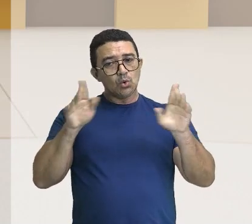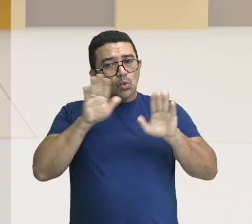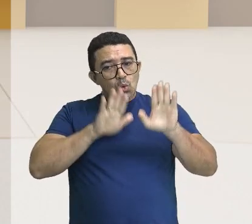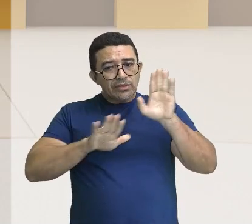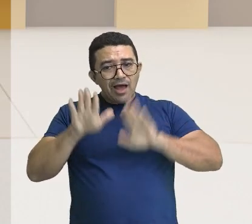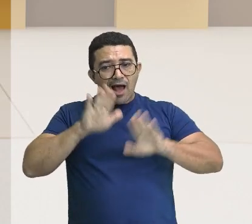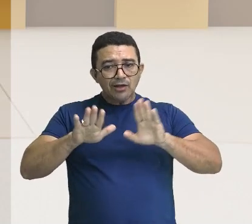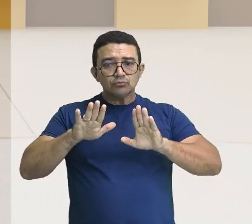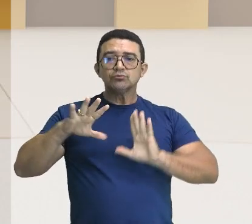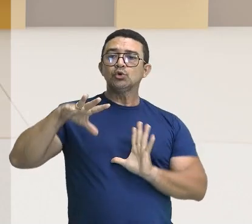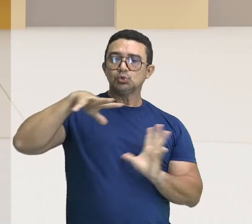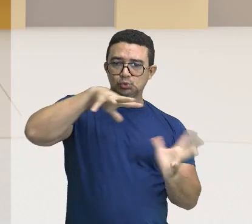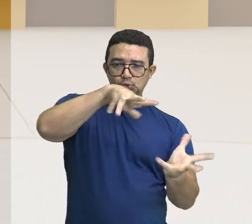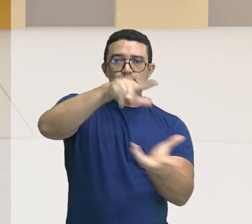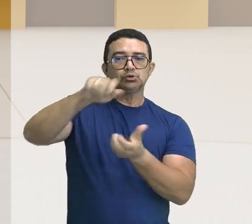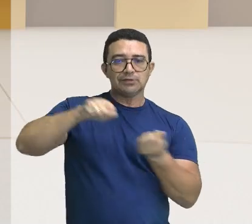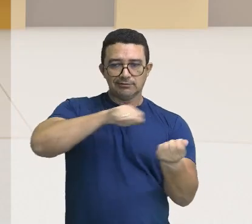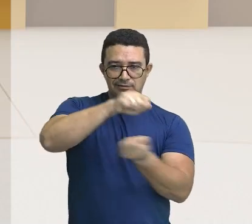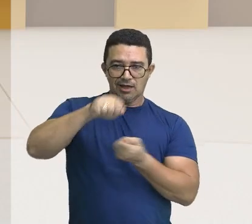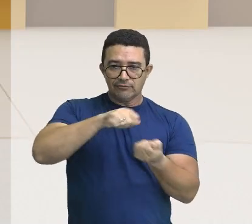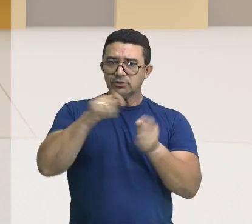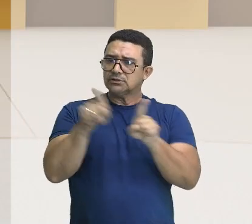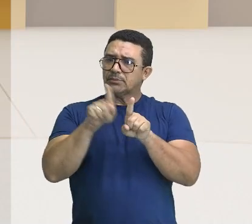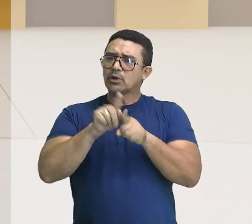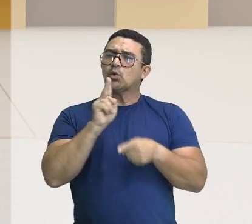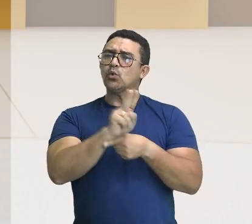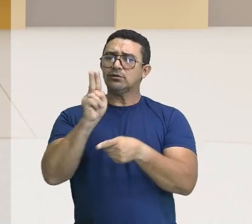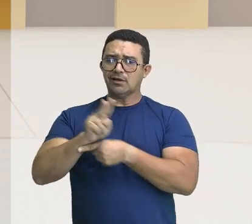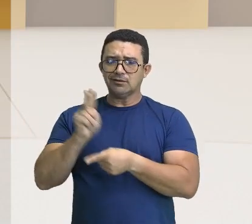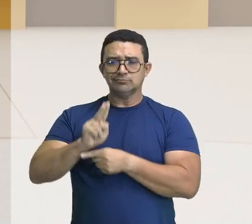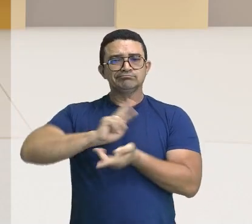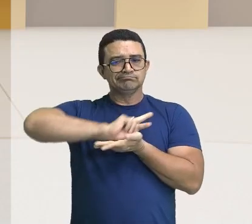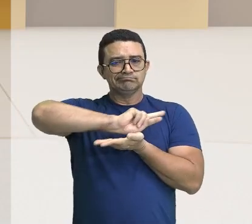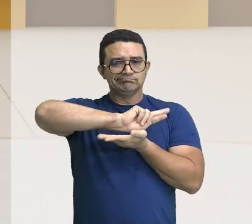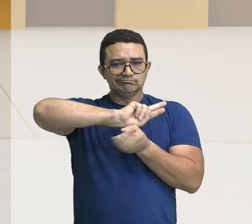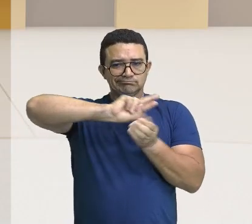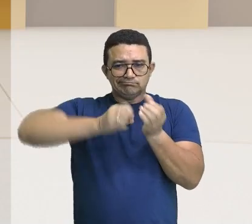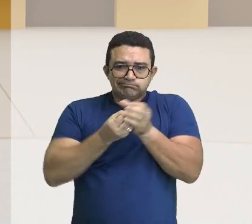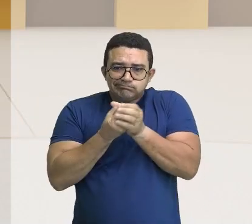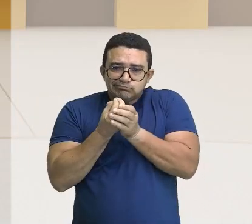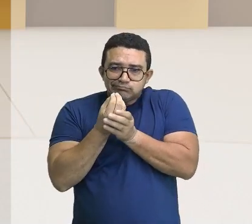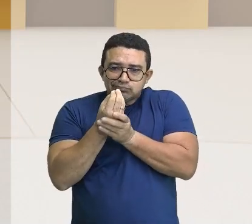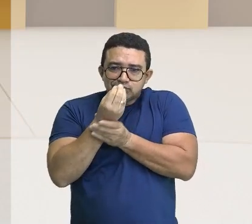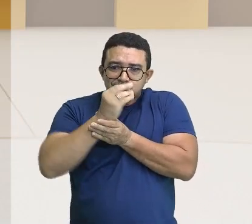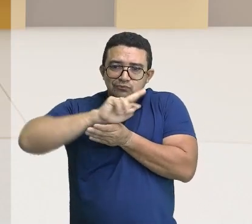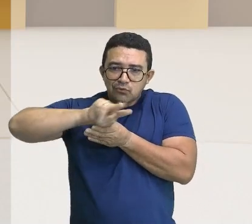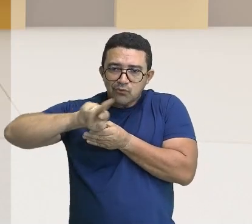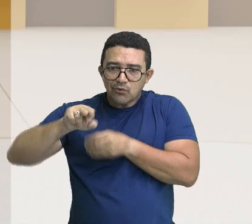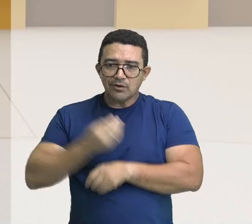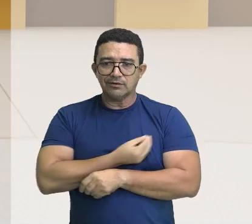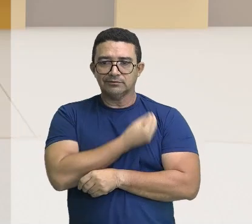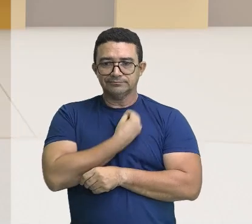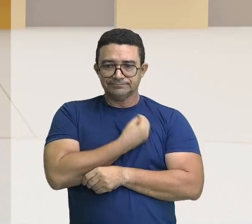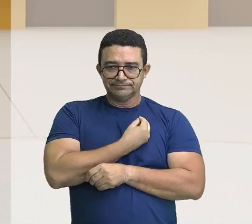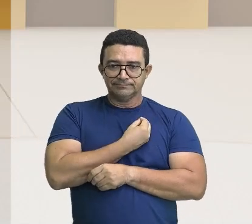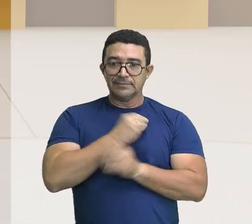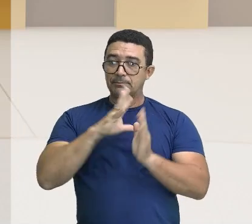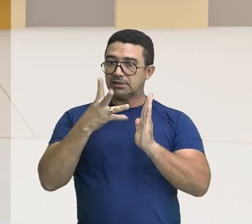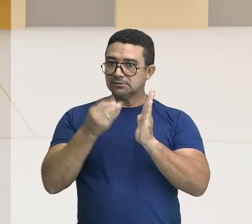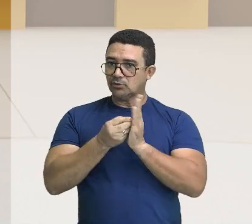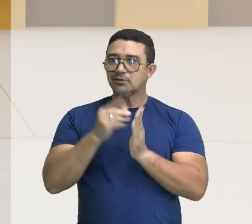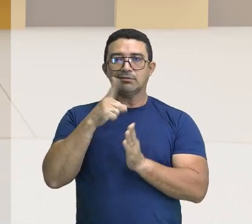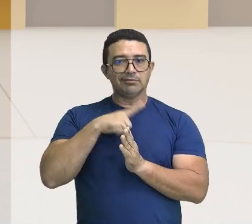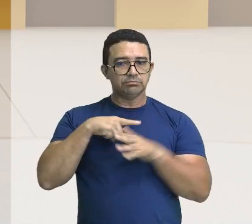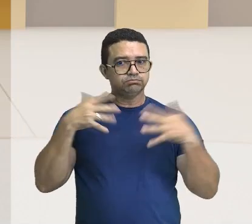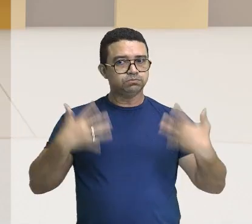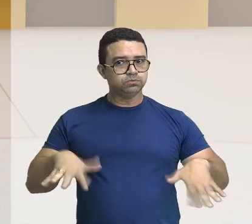Além do quê? Da conservação da biodiversidade. É muito importante, né? A Amazônia, como a gente viu, ela abriga uma